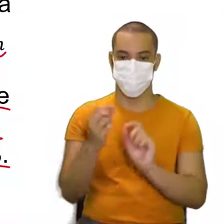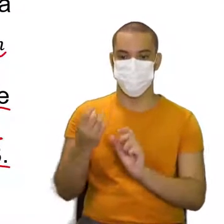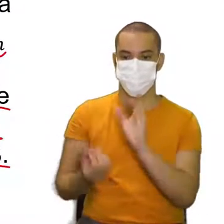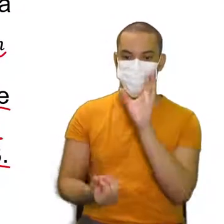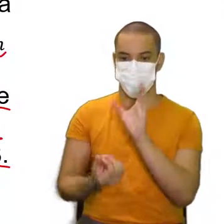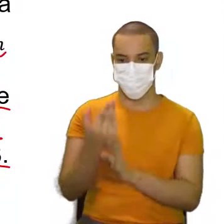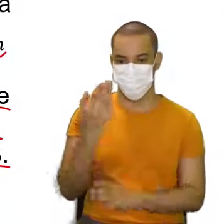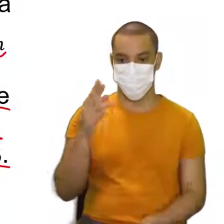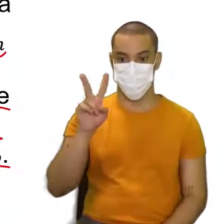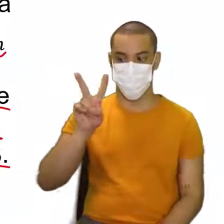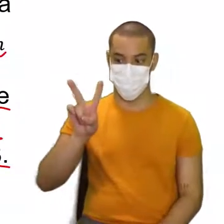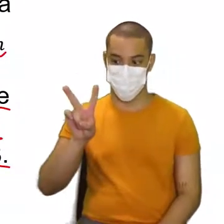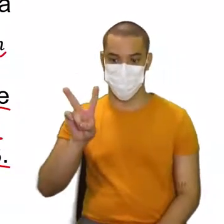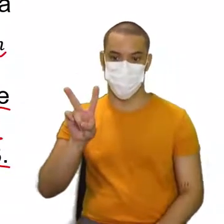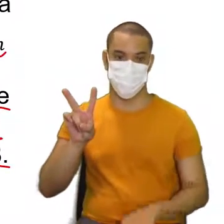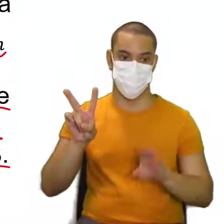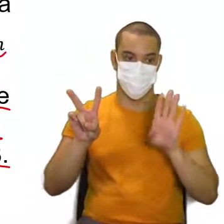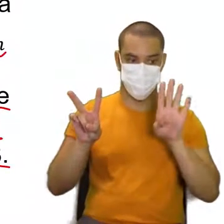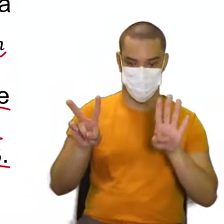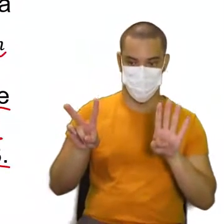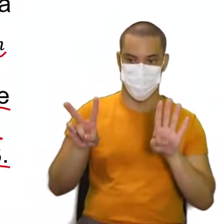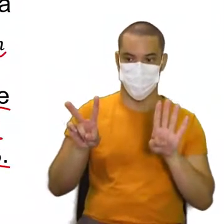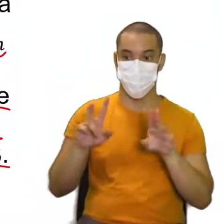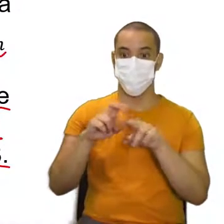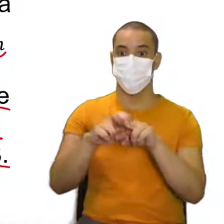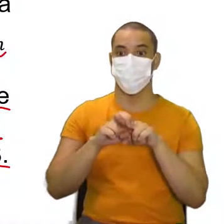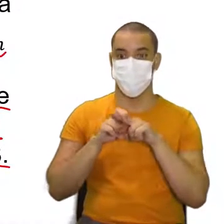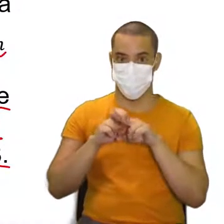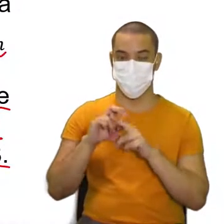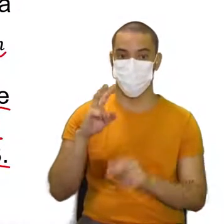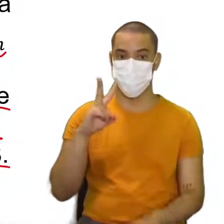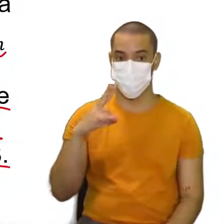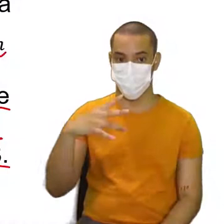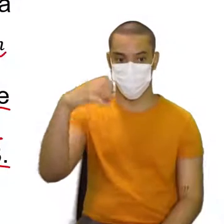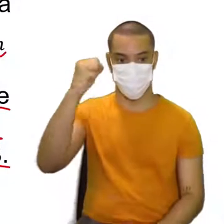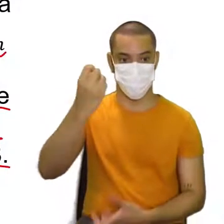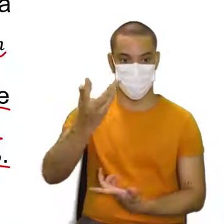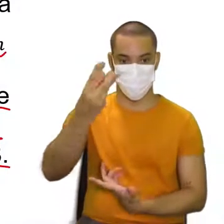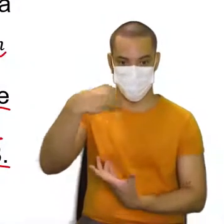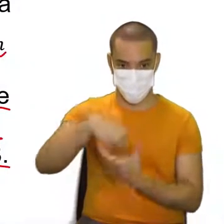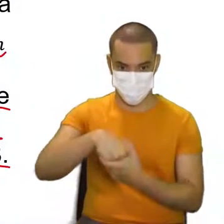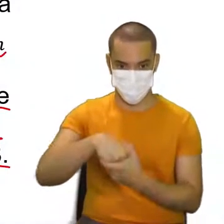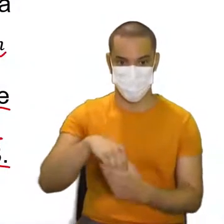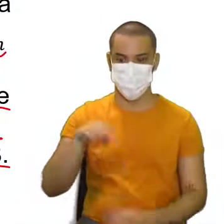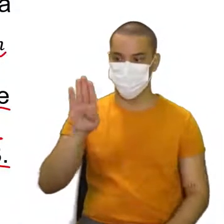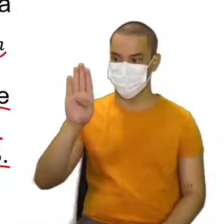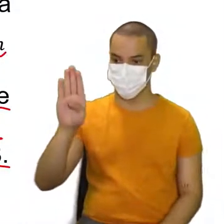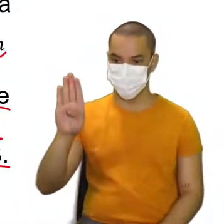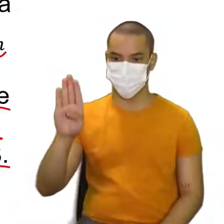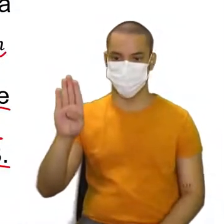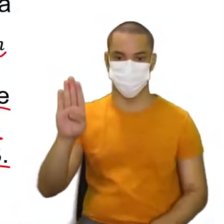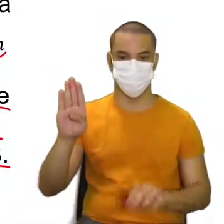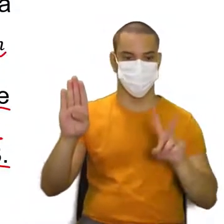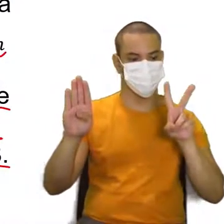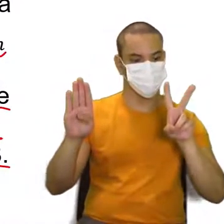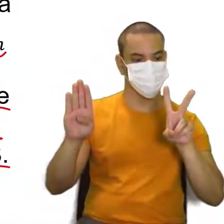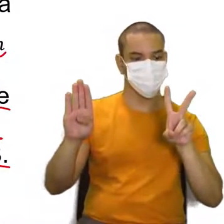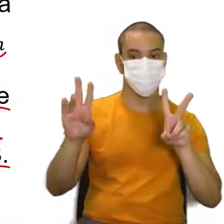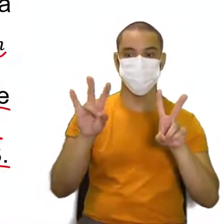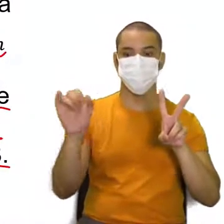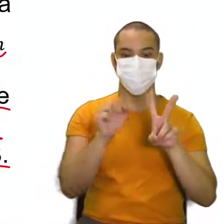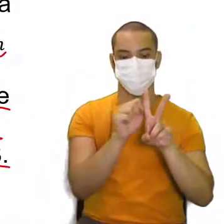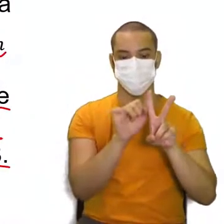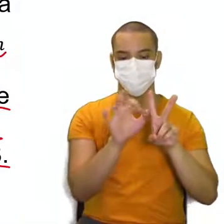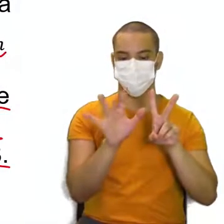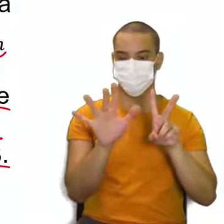por ver e por b então se a velocidade está aqui e B tá aqui nessa direção ela vai